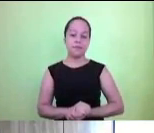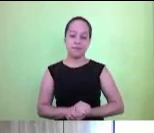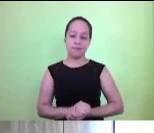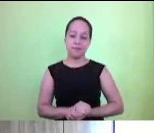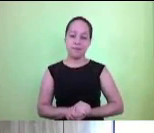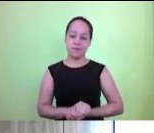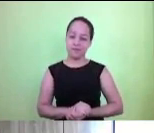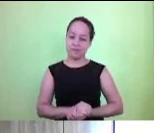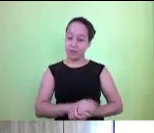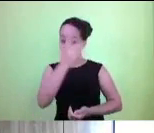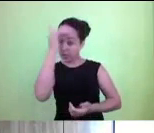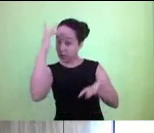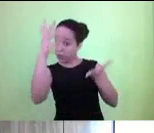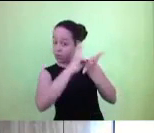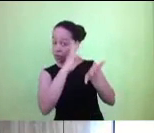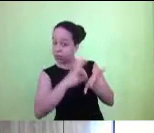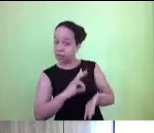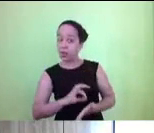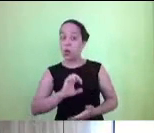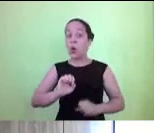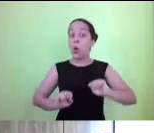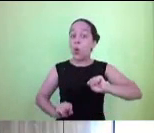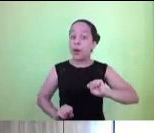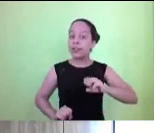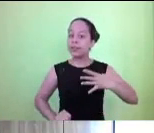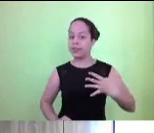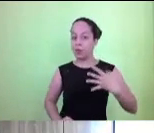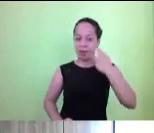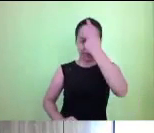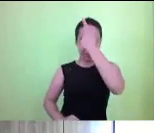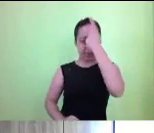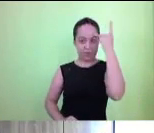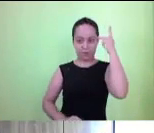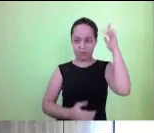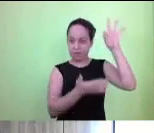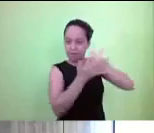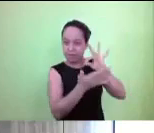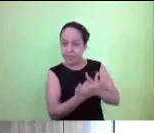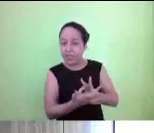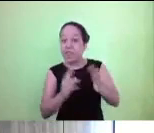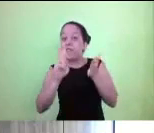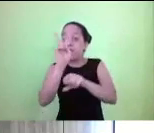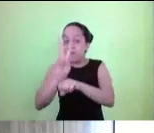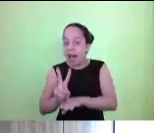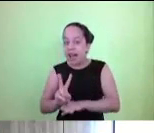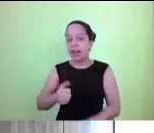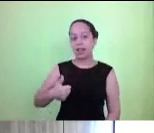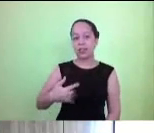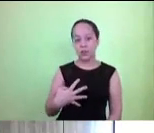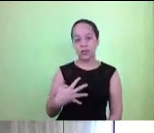Número de inscritos 84. Número de vagas 14.